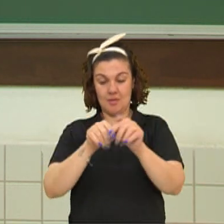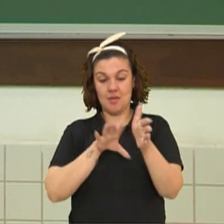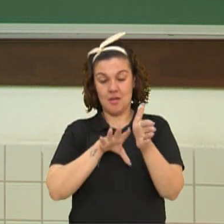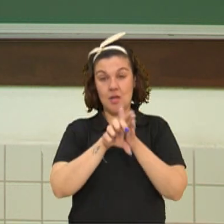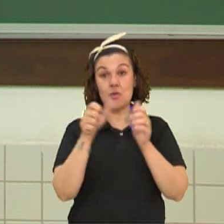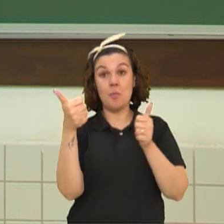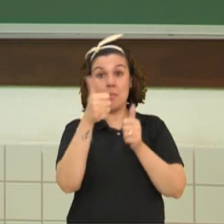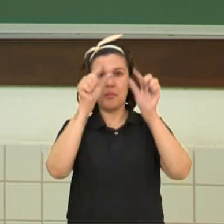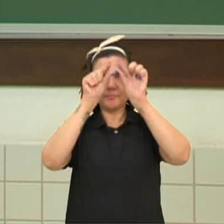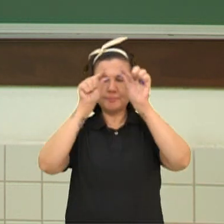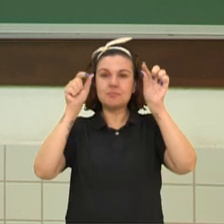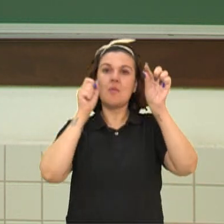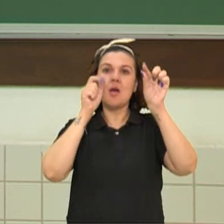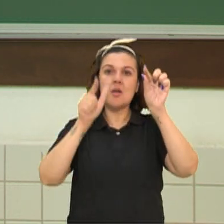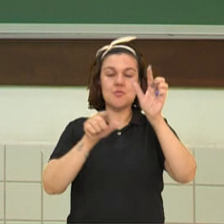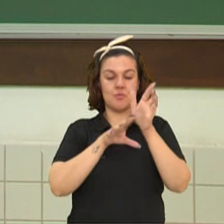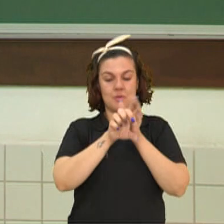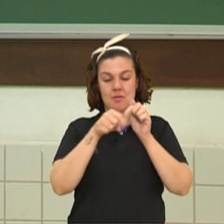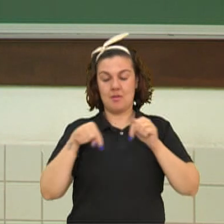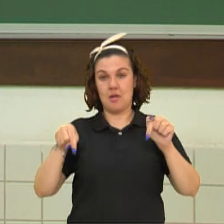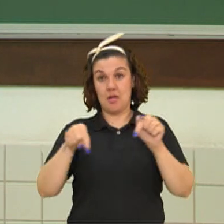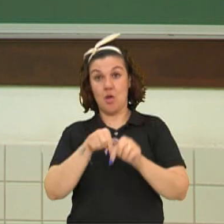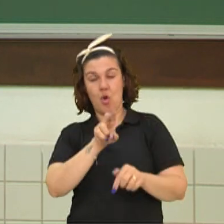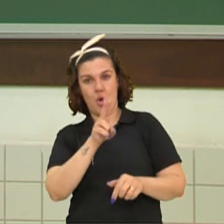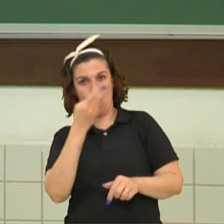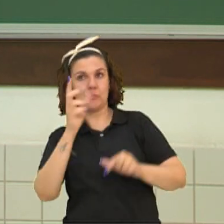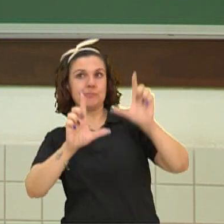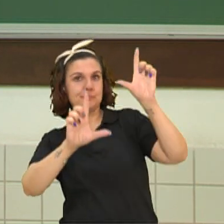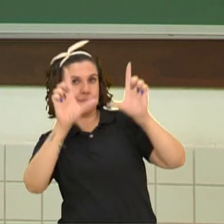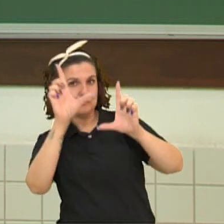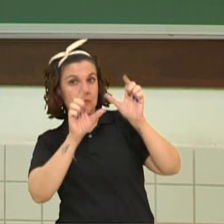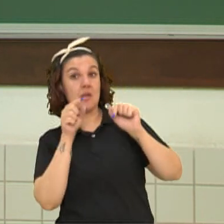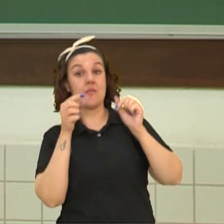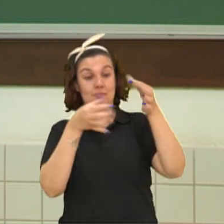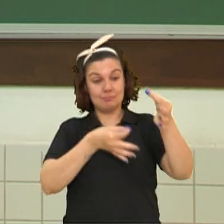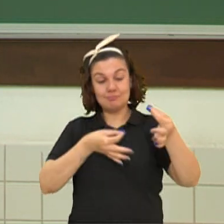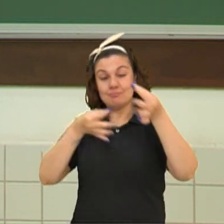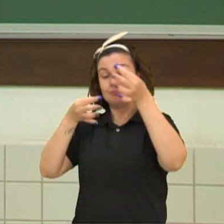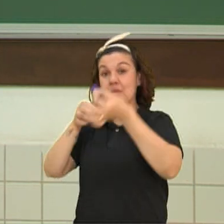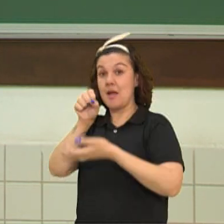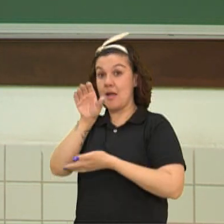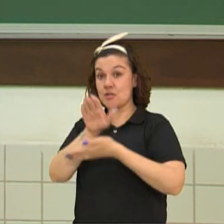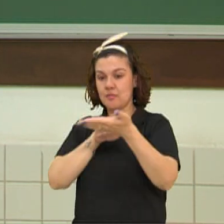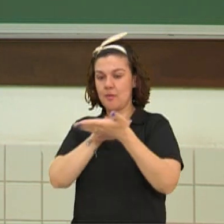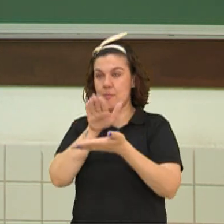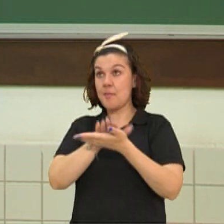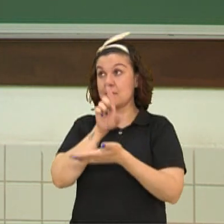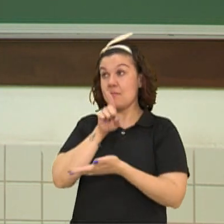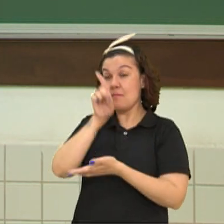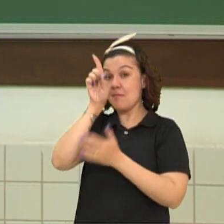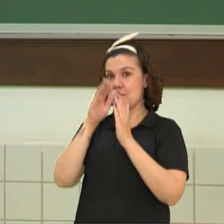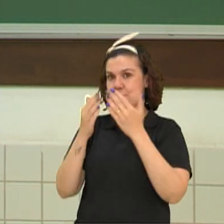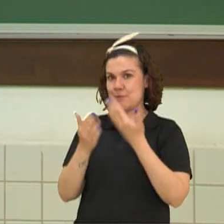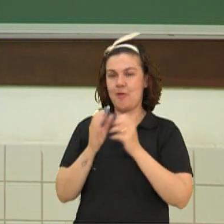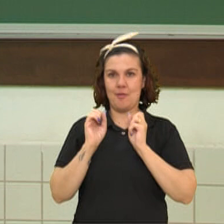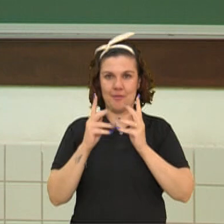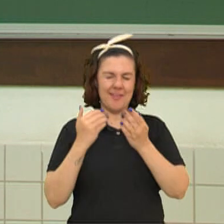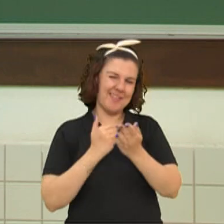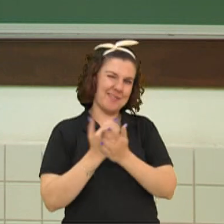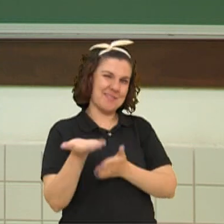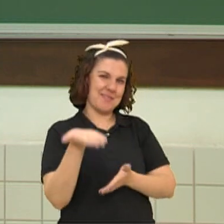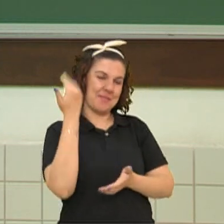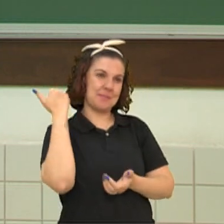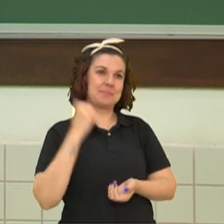primeiro link lá no Classroom. Ou se você está vendo pela televisão, entregue a atividade impressa na escola. Vamos começar